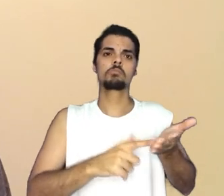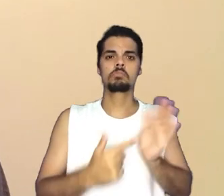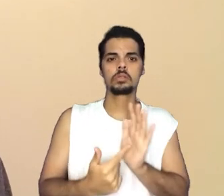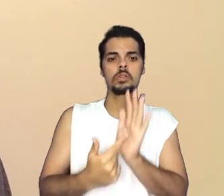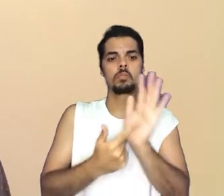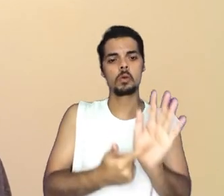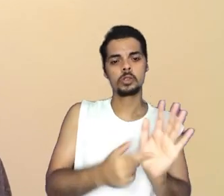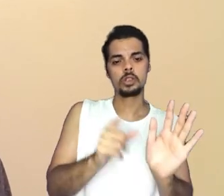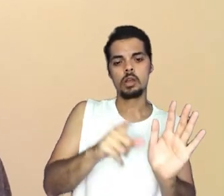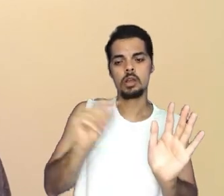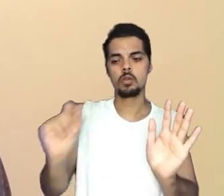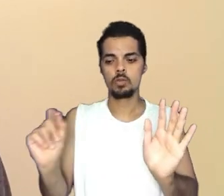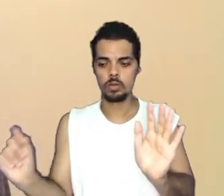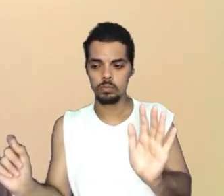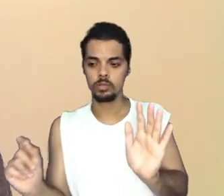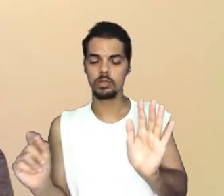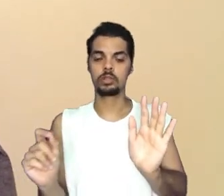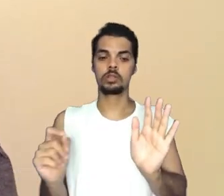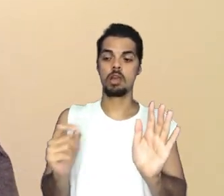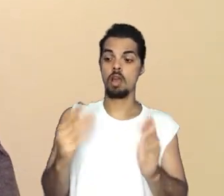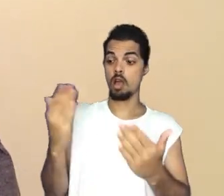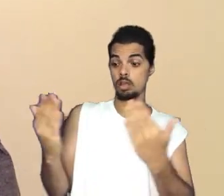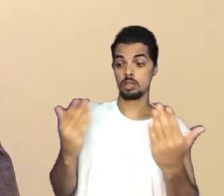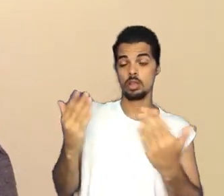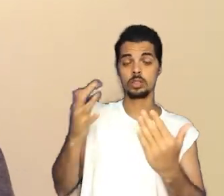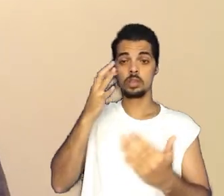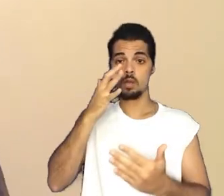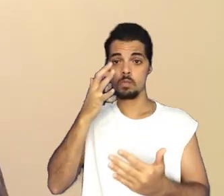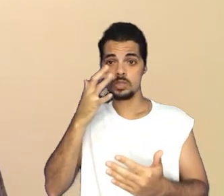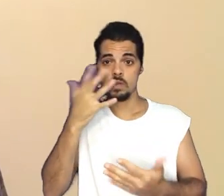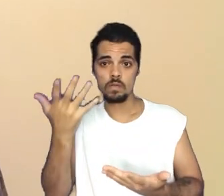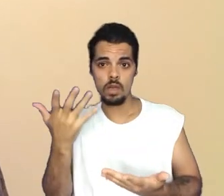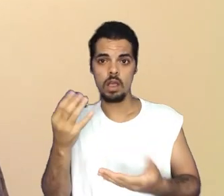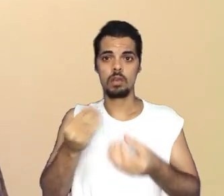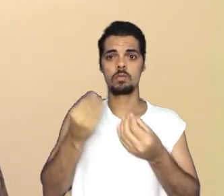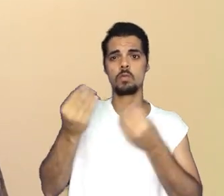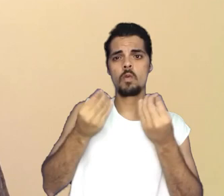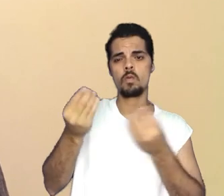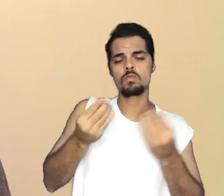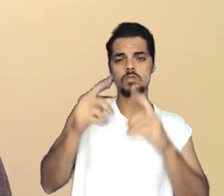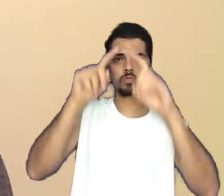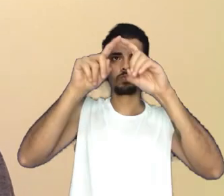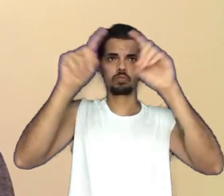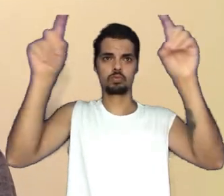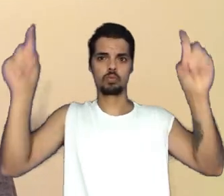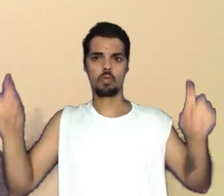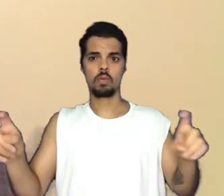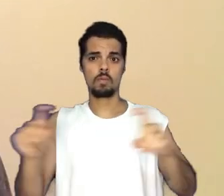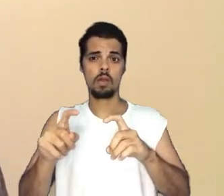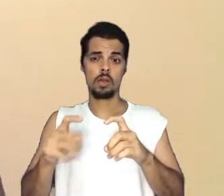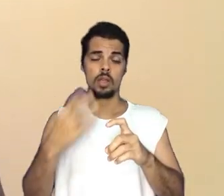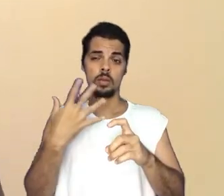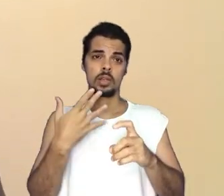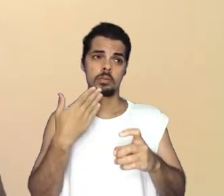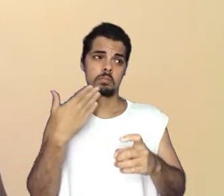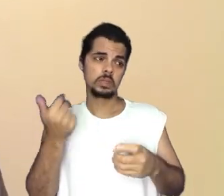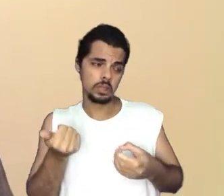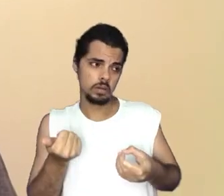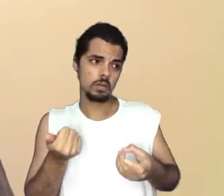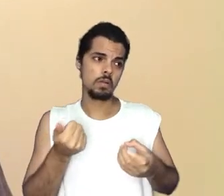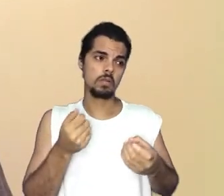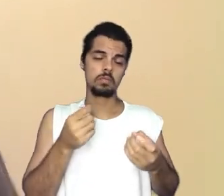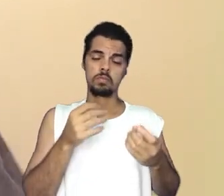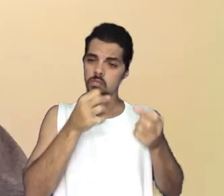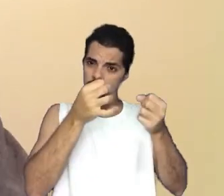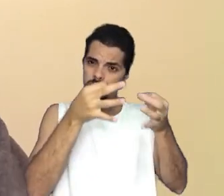justificativa de por que que essas escolhas e por que que essas novas análises em cima do quadro, né? Por que isso?